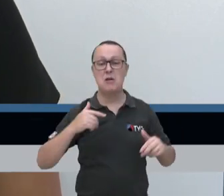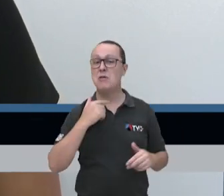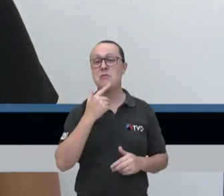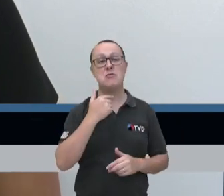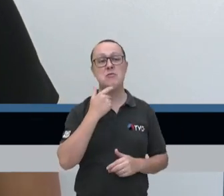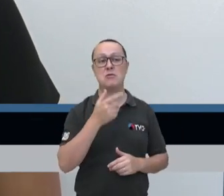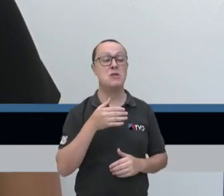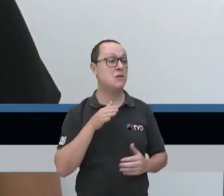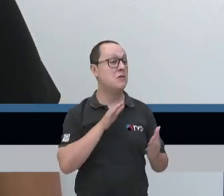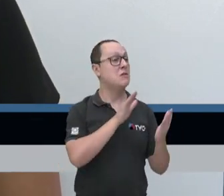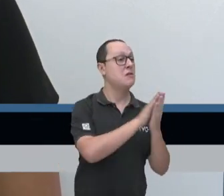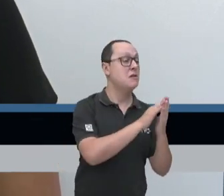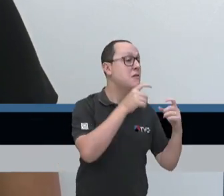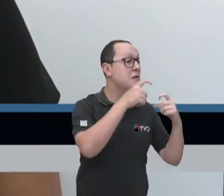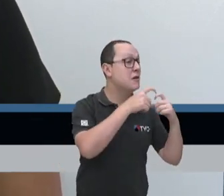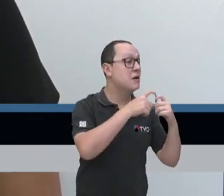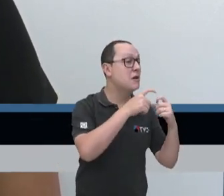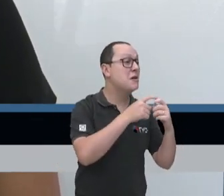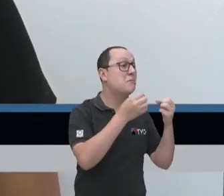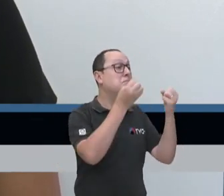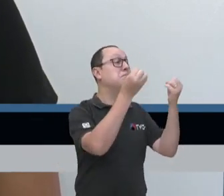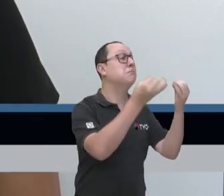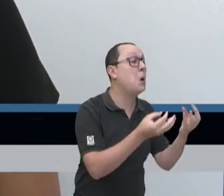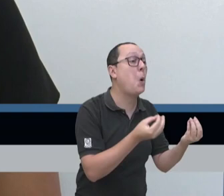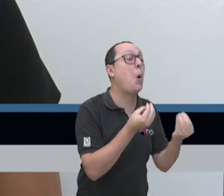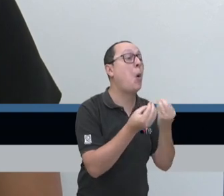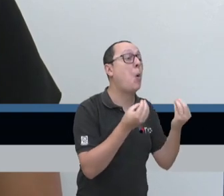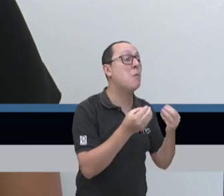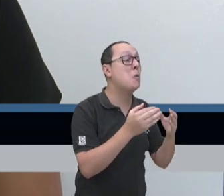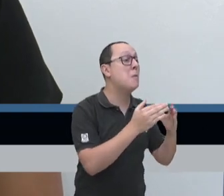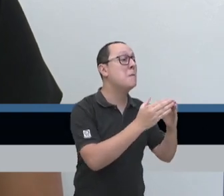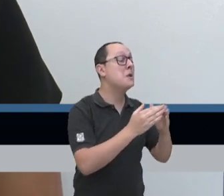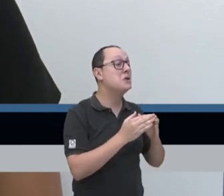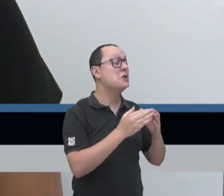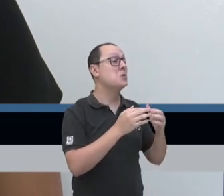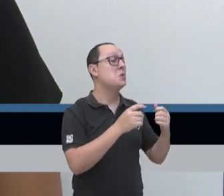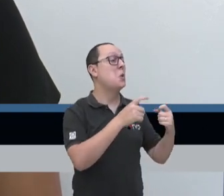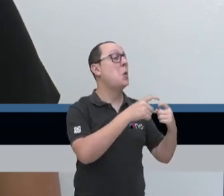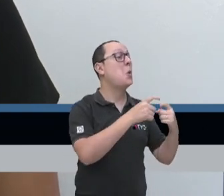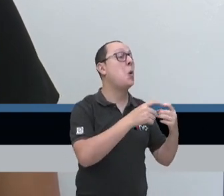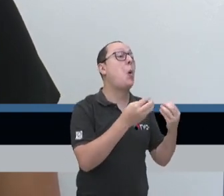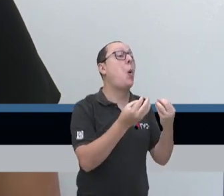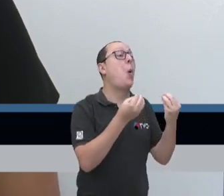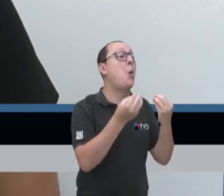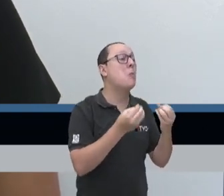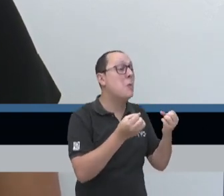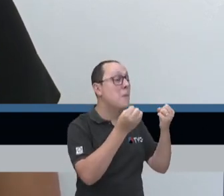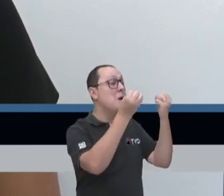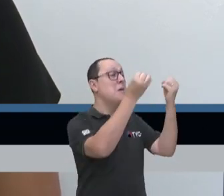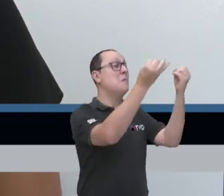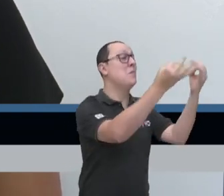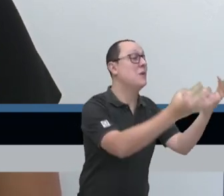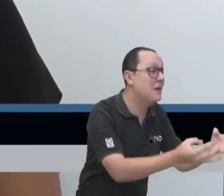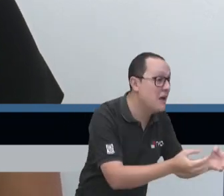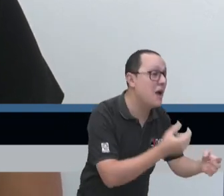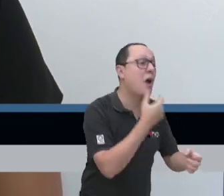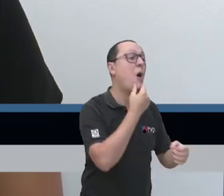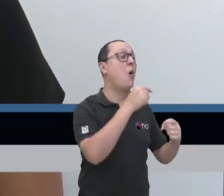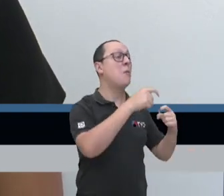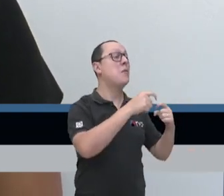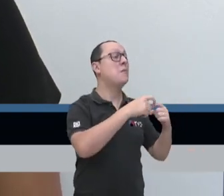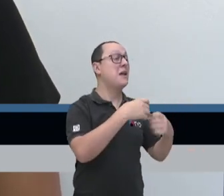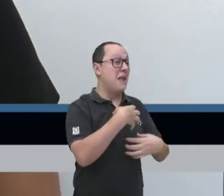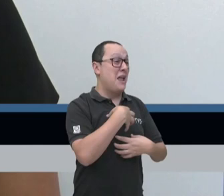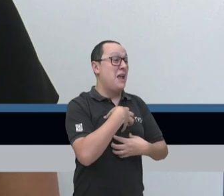conseguia marcar uma consulta num posto de saúde, desde ali o atendimento médico, como explicar para o médico o que ele está